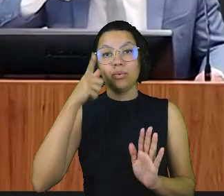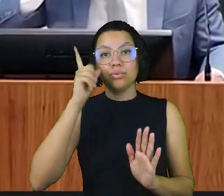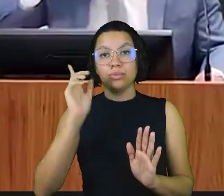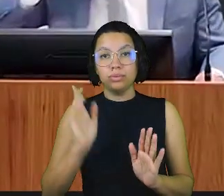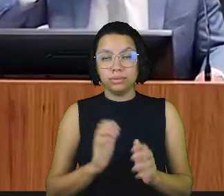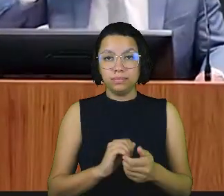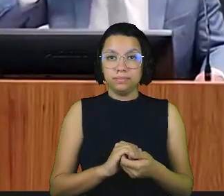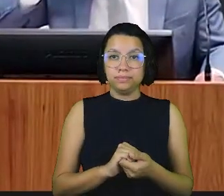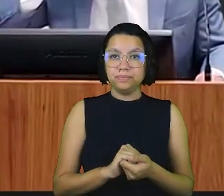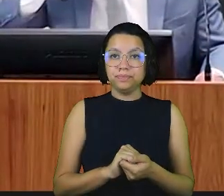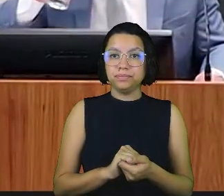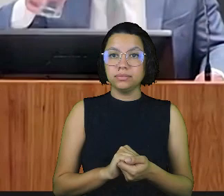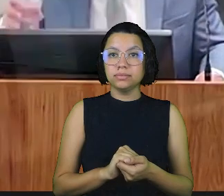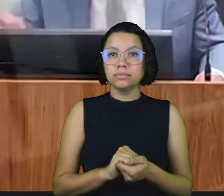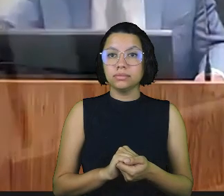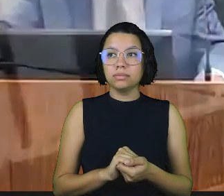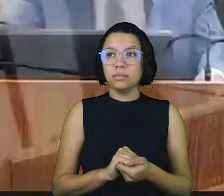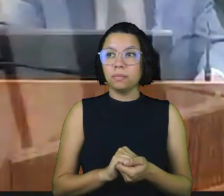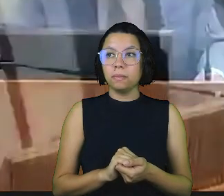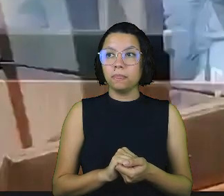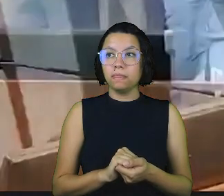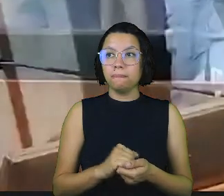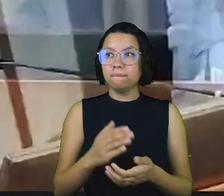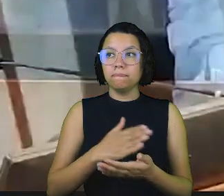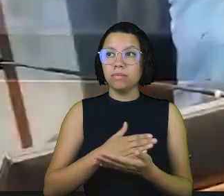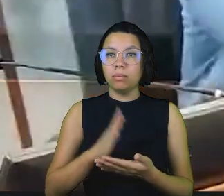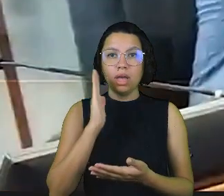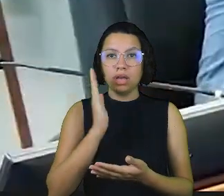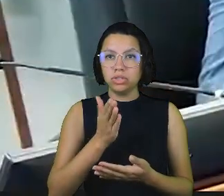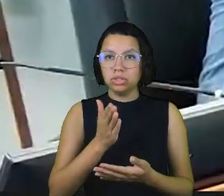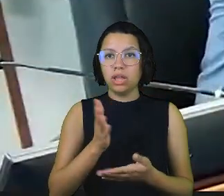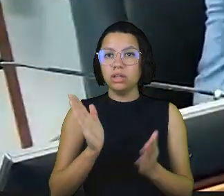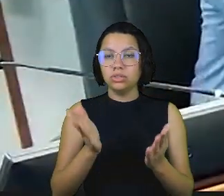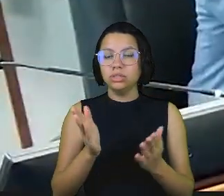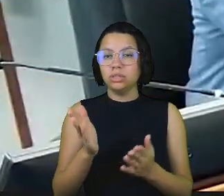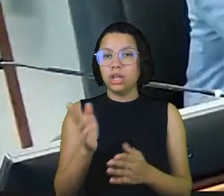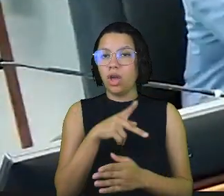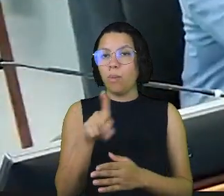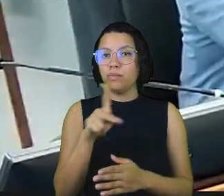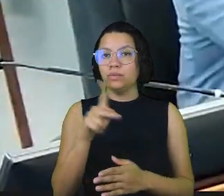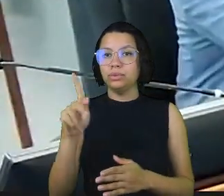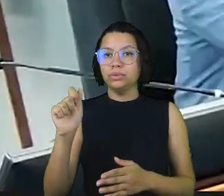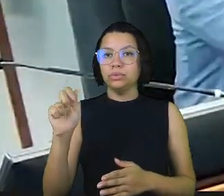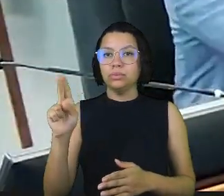de ontem. Vou passar direto a palavra ao professor Paulo Conrado.